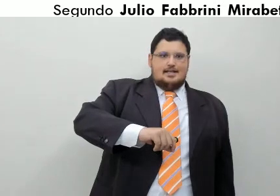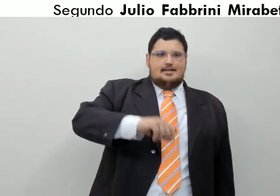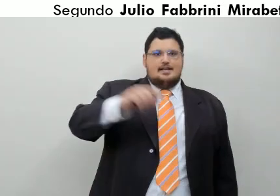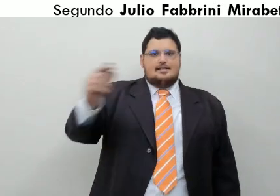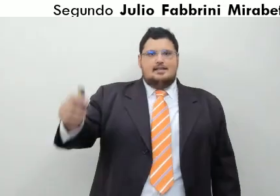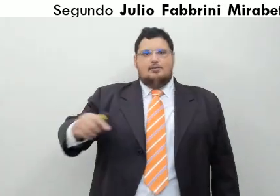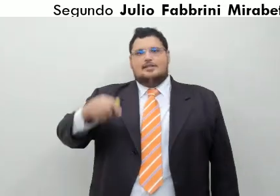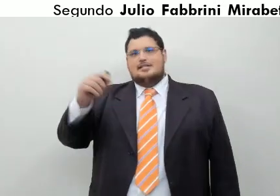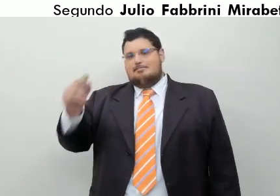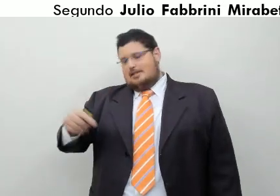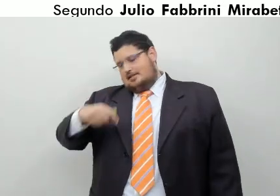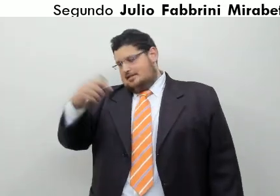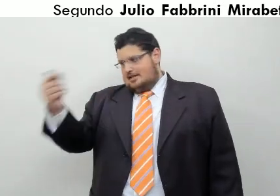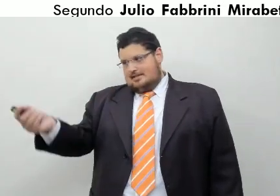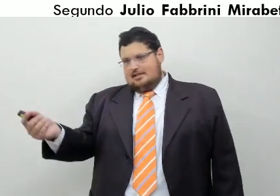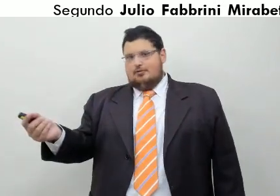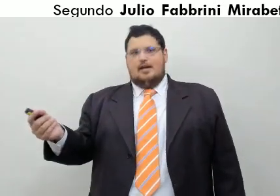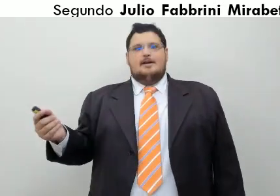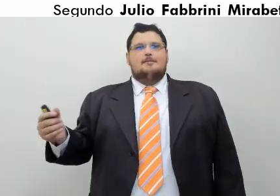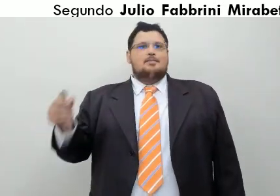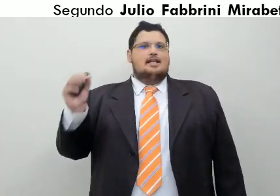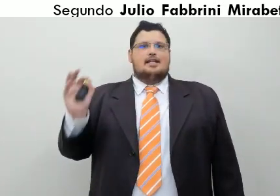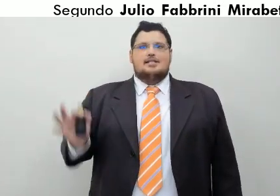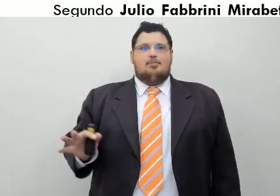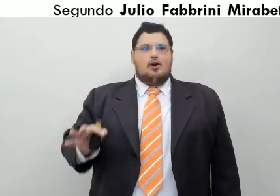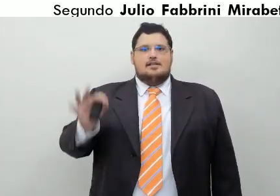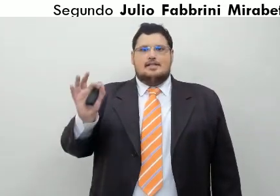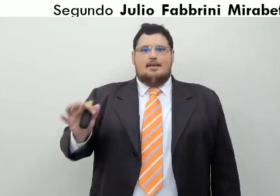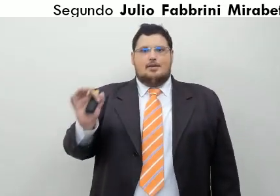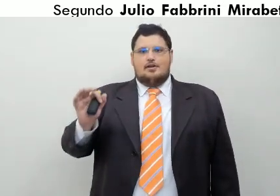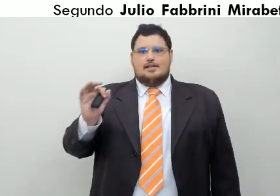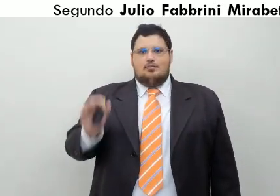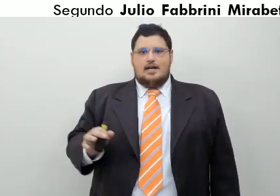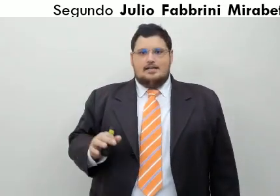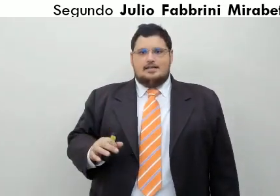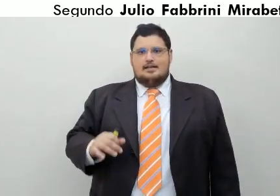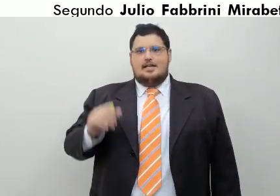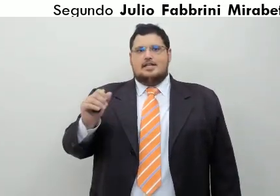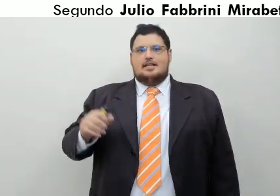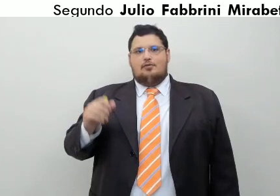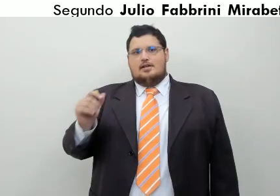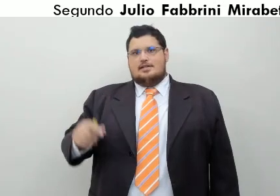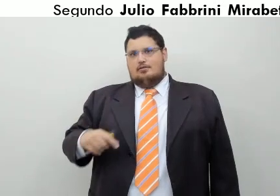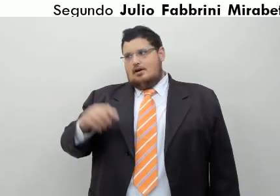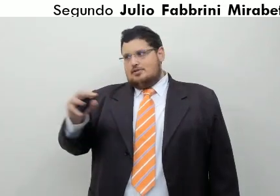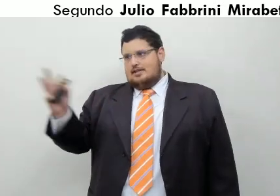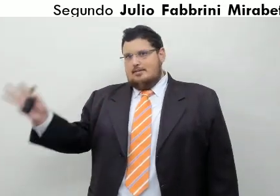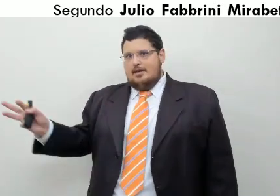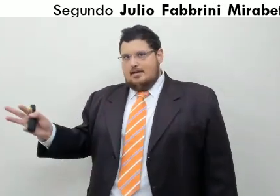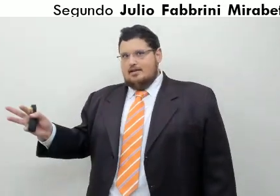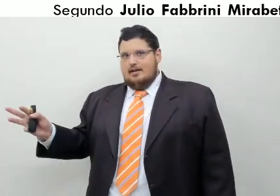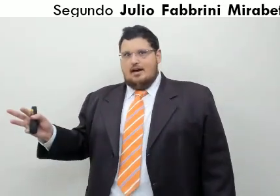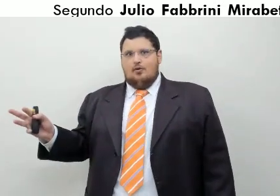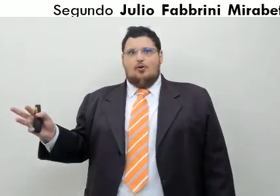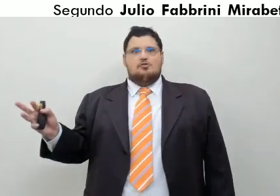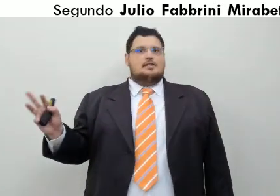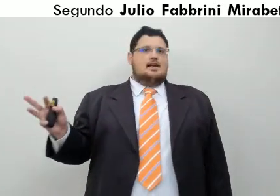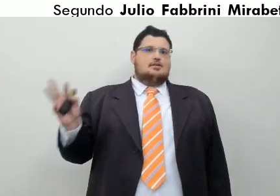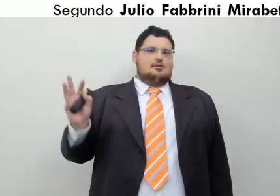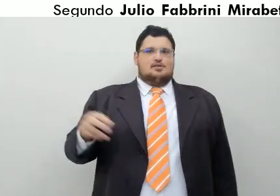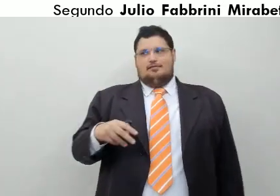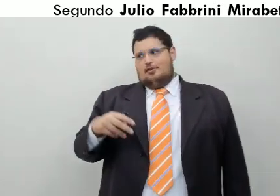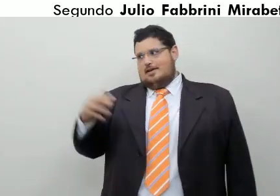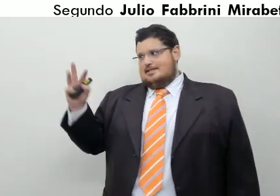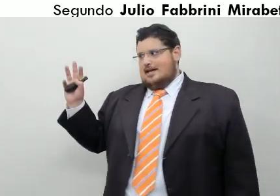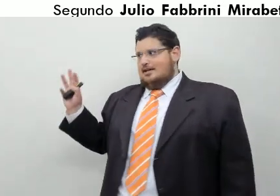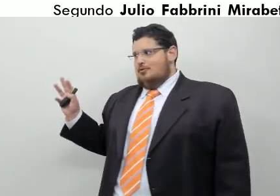frias, que transitam, né, em transporte sem a menor segurança em direta violação ao CTB, ao Código de Trânsito.